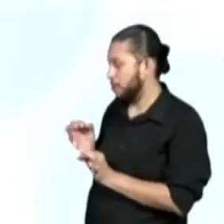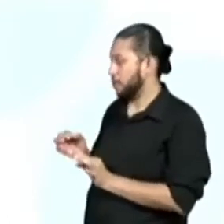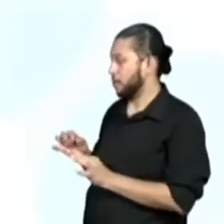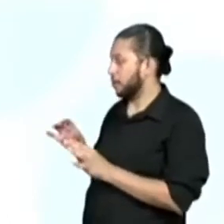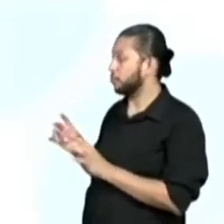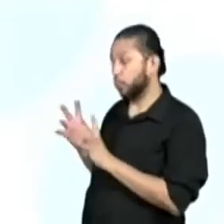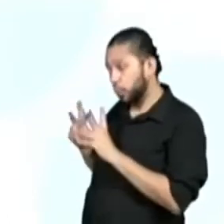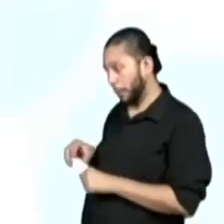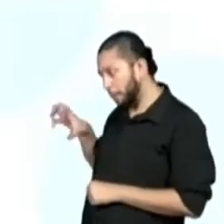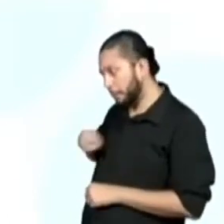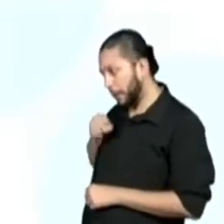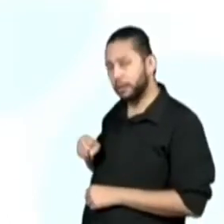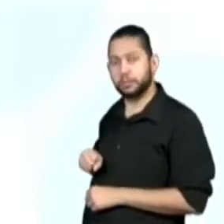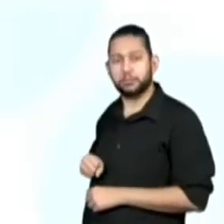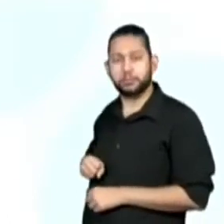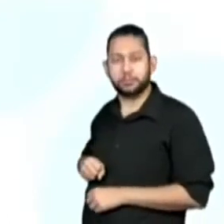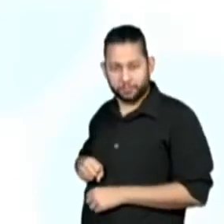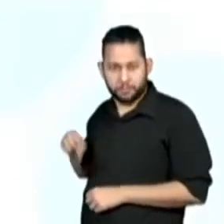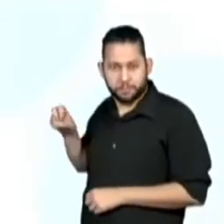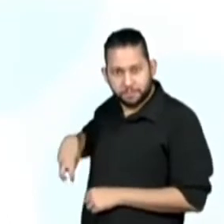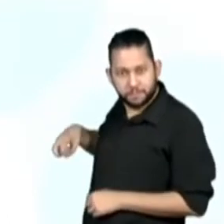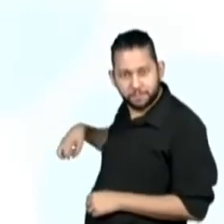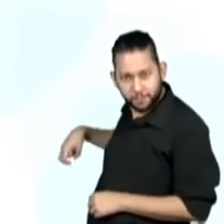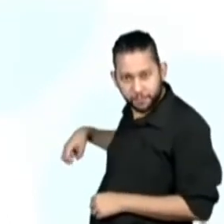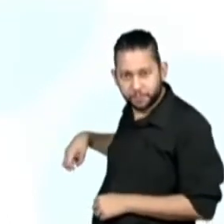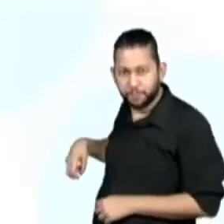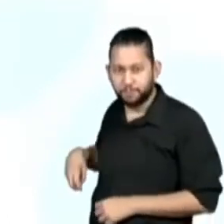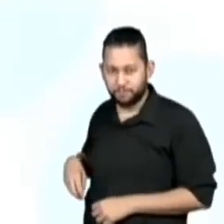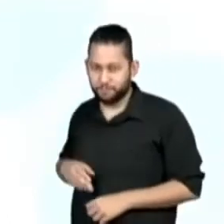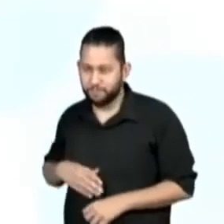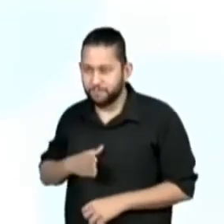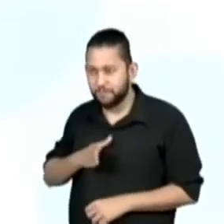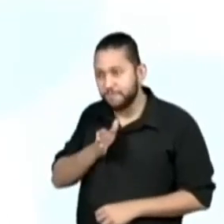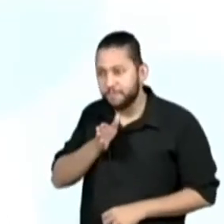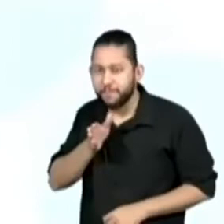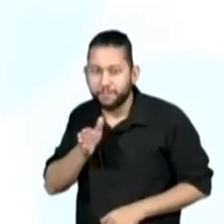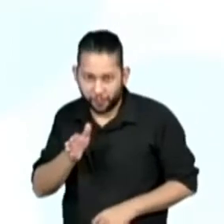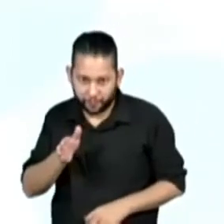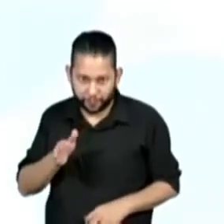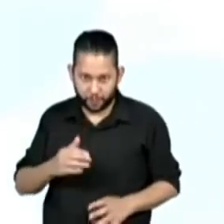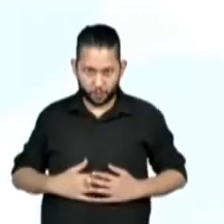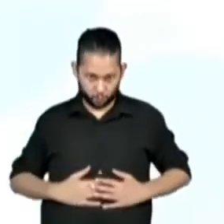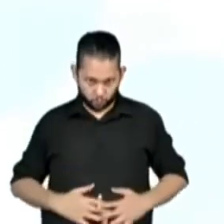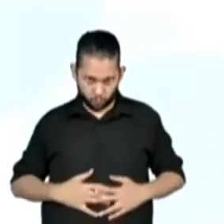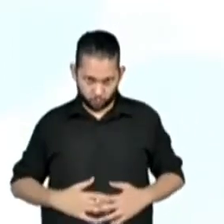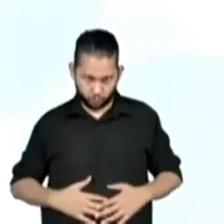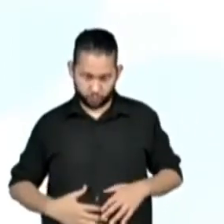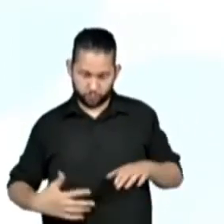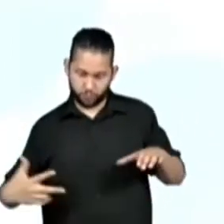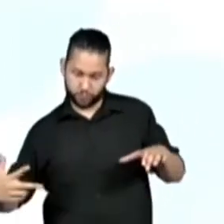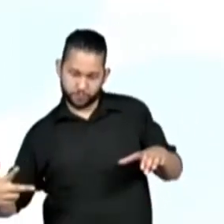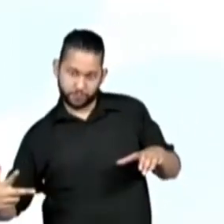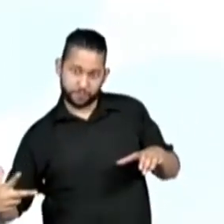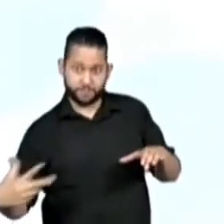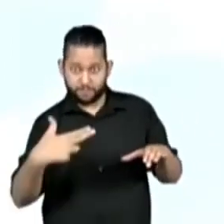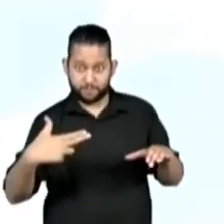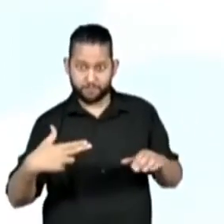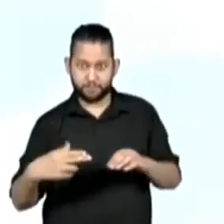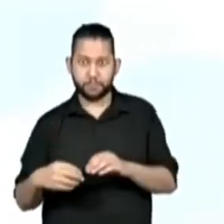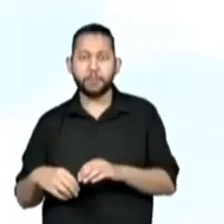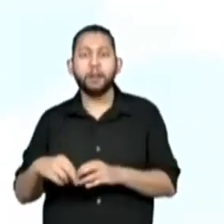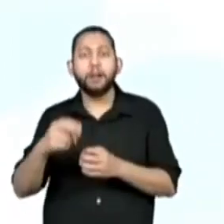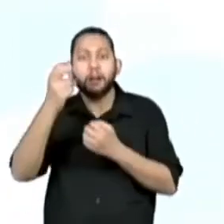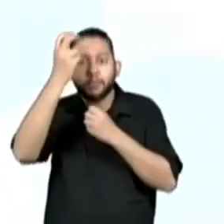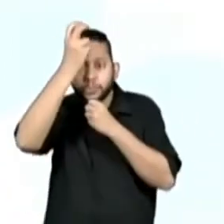também. De posse delas, abriu a barriga do monstro. Ao primeiro corte, um cabritinho pôs a